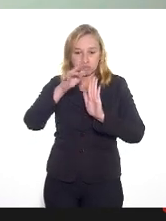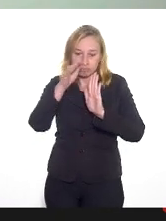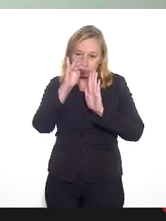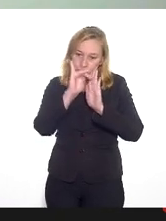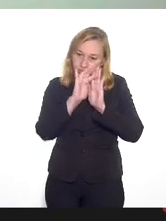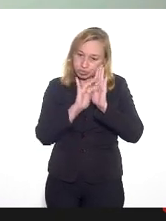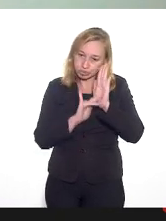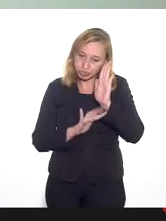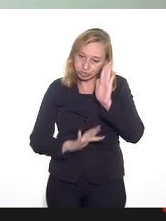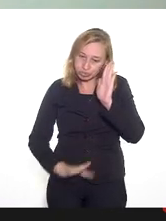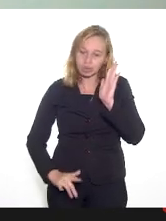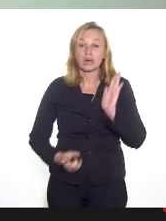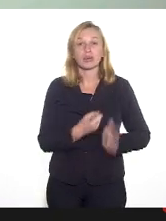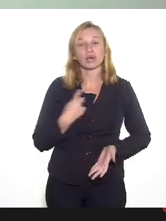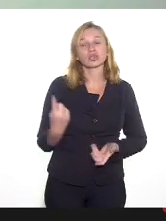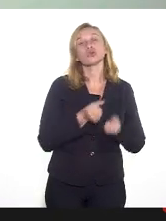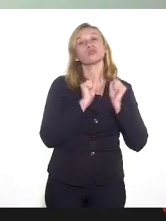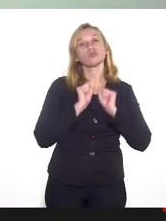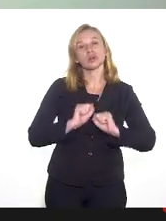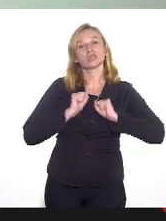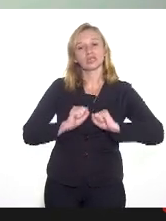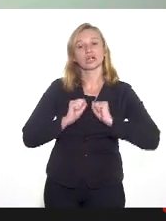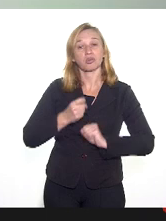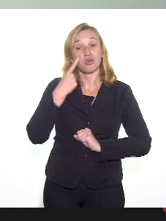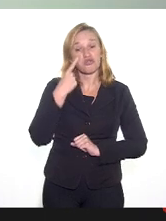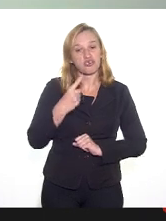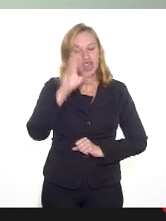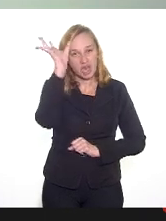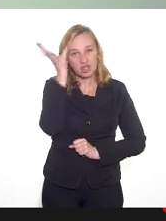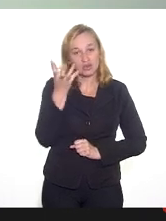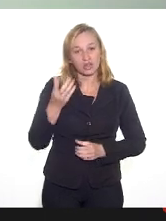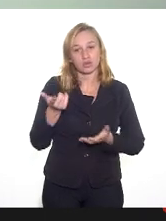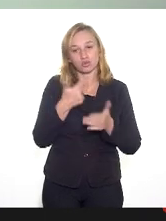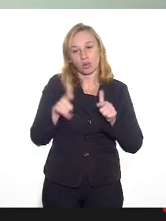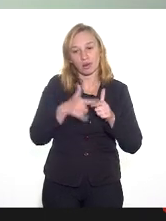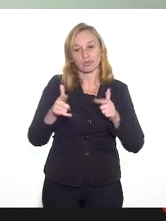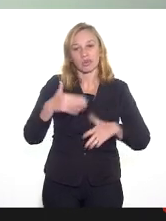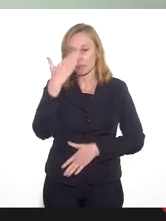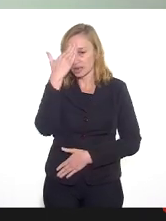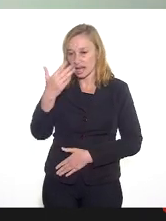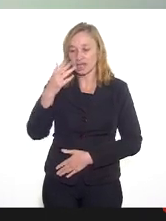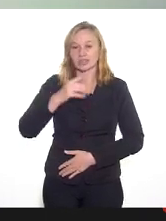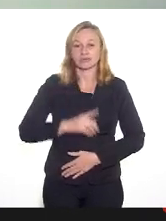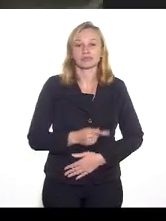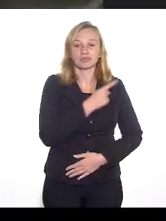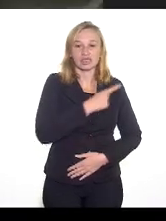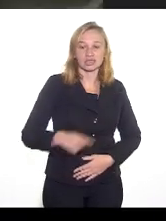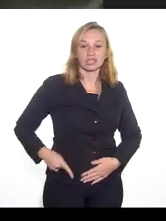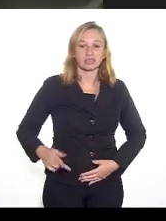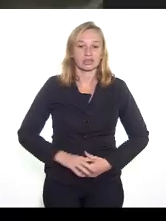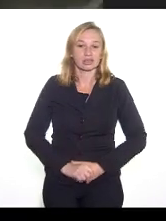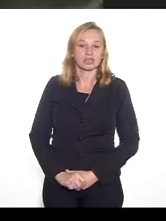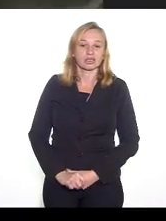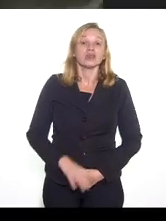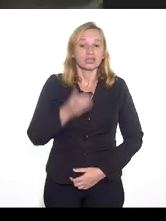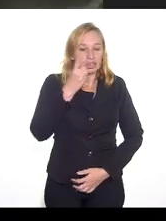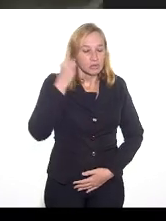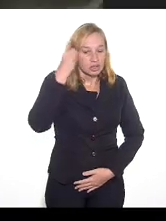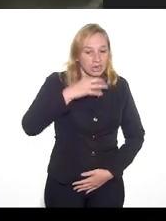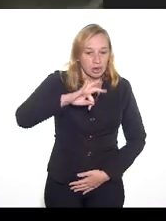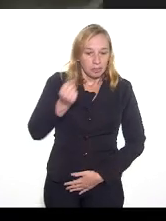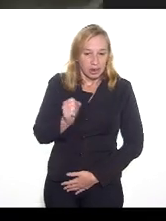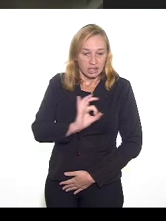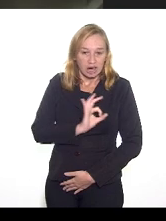né, para que a gente possa ver a solução desses problemas. Obrigada, presidente. Deputada Marta Rocha,